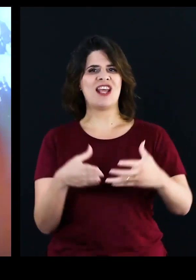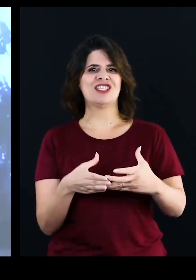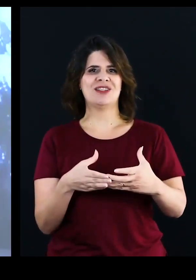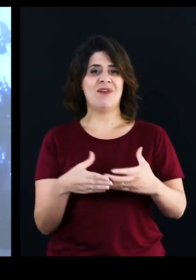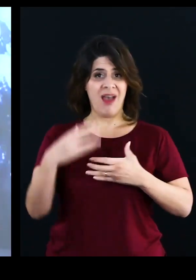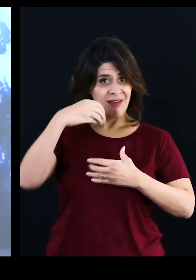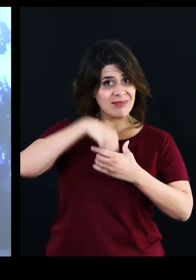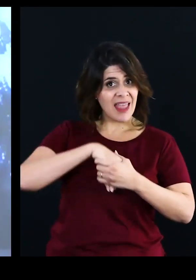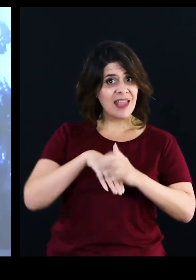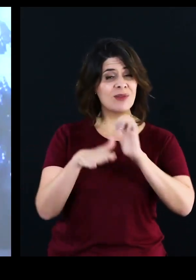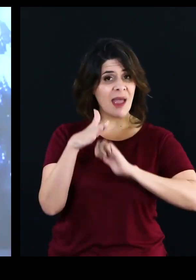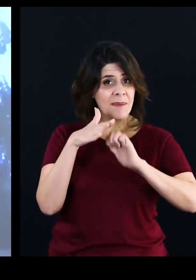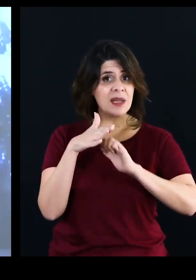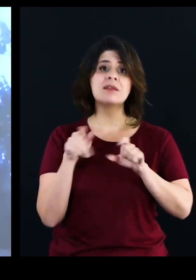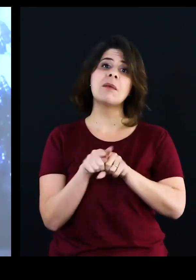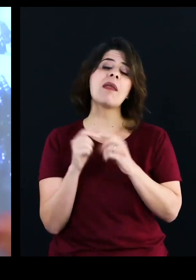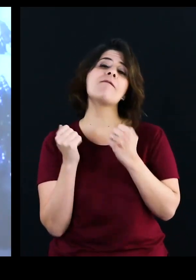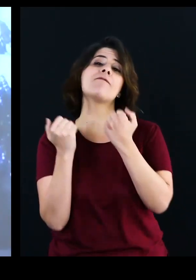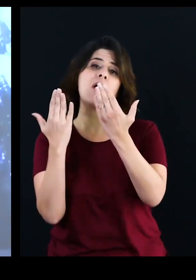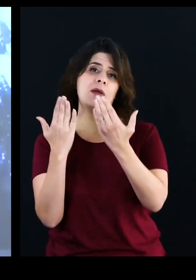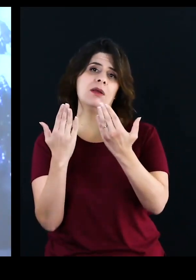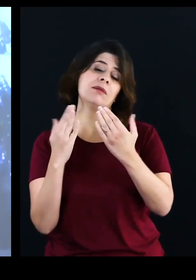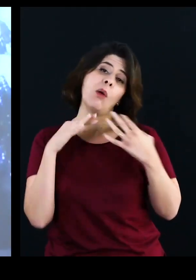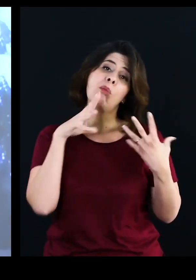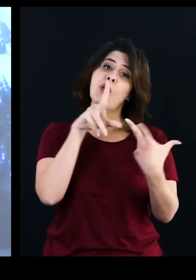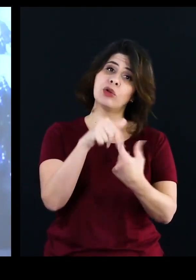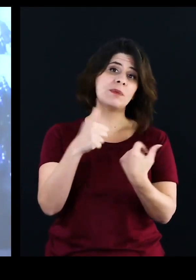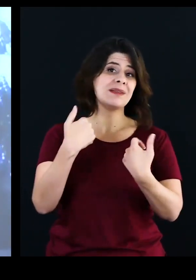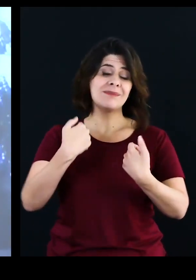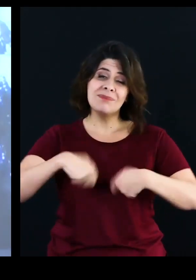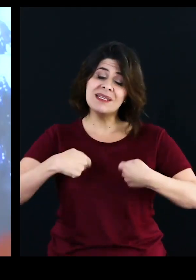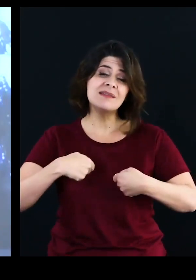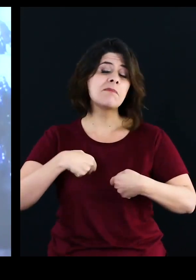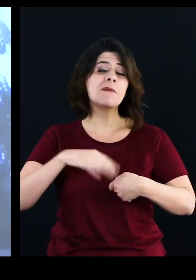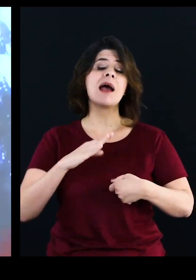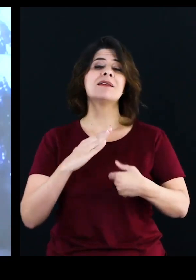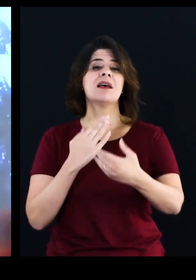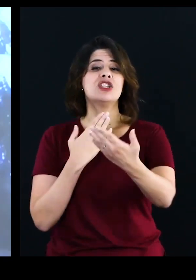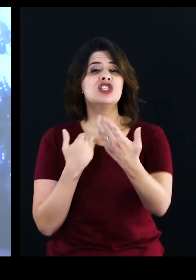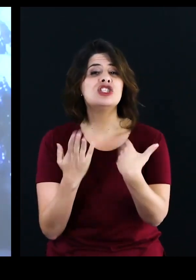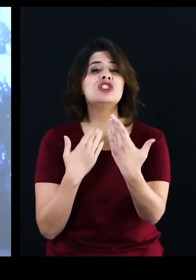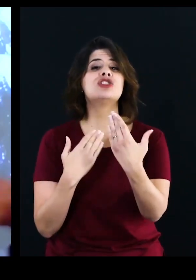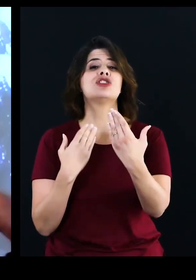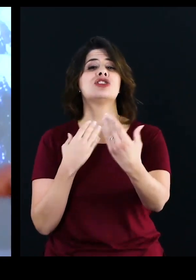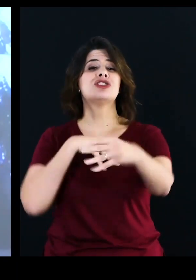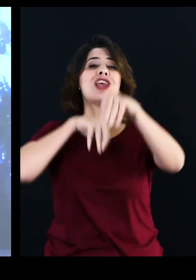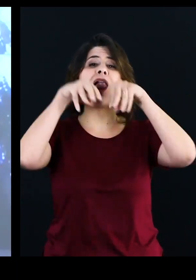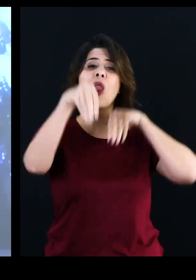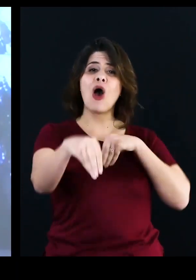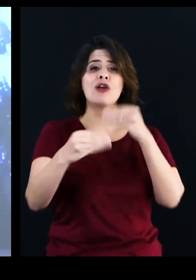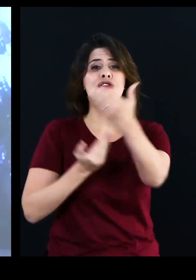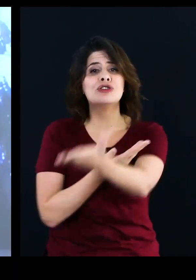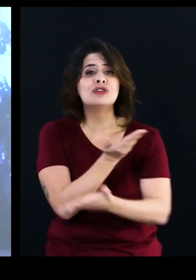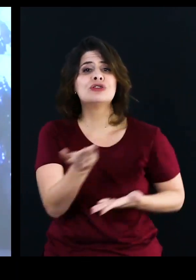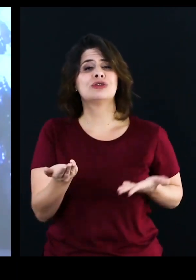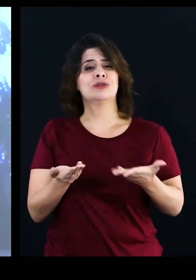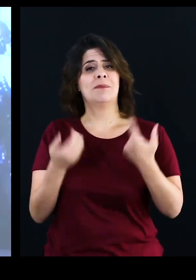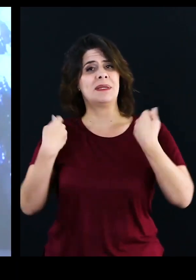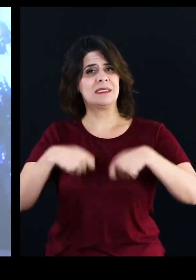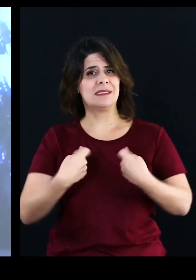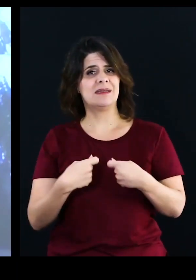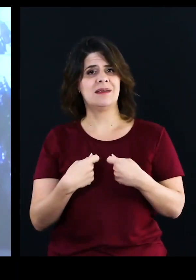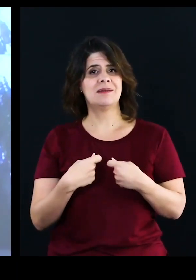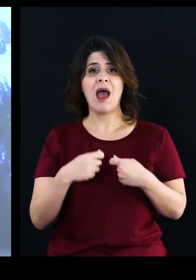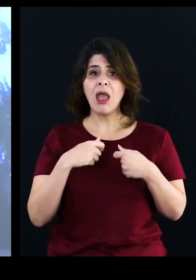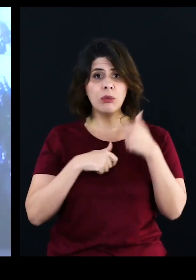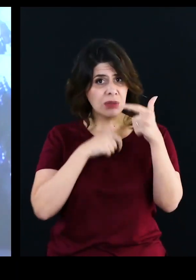dialógico. Ele é um imperativo do momento que a gente vive de trabalhar para os lados e olhando para frente